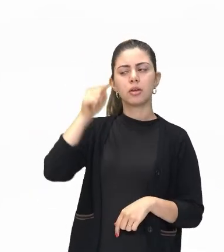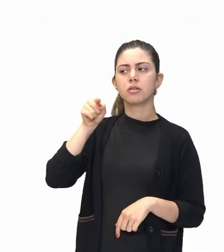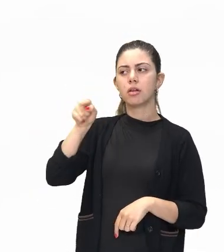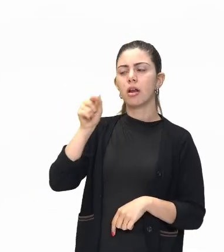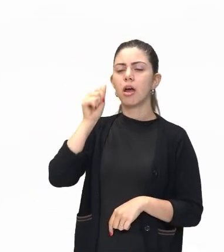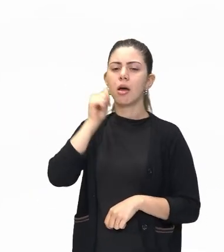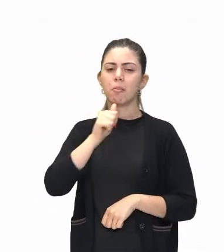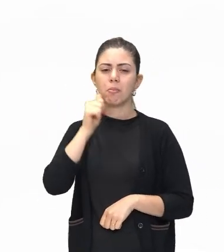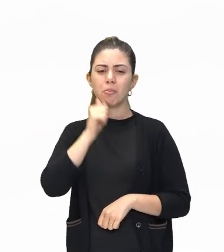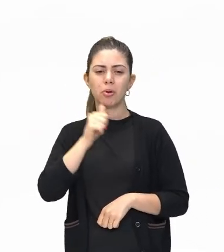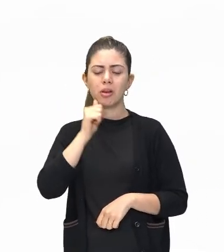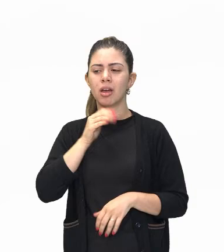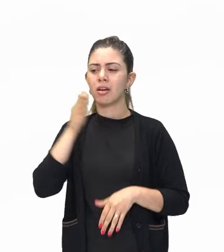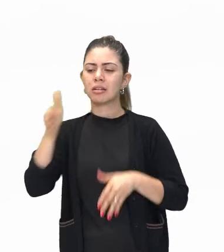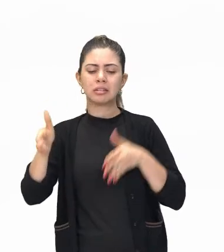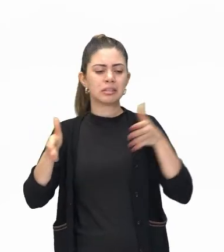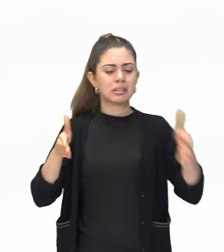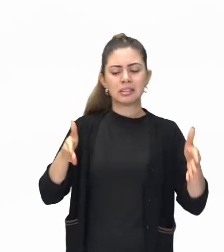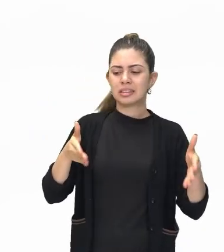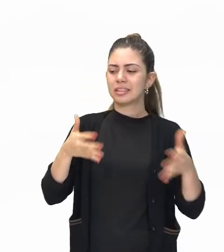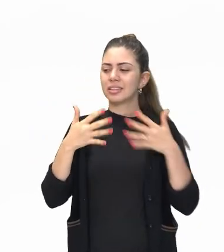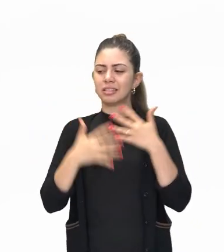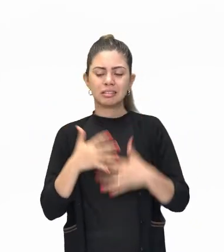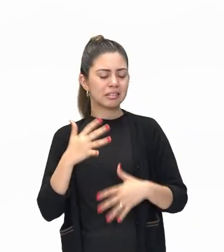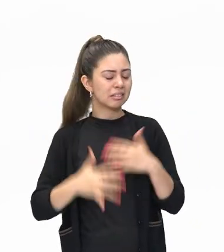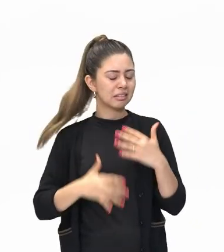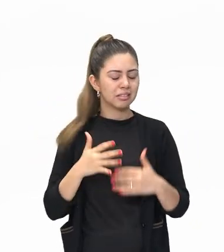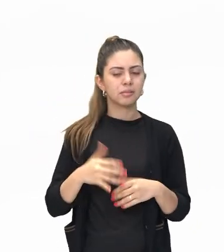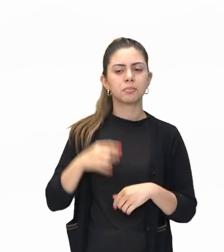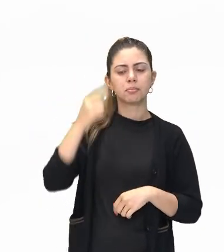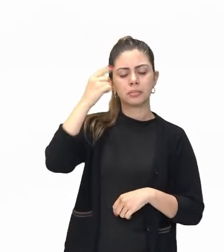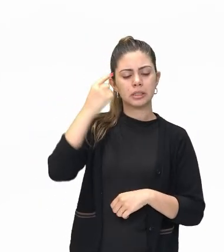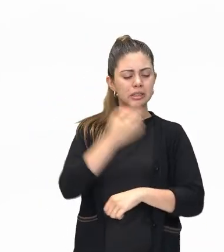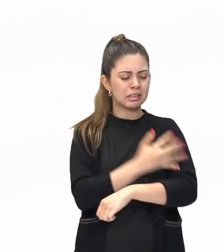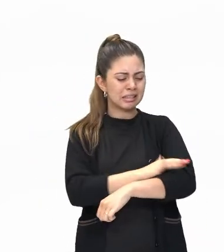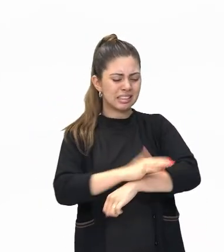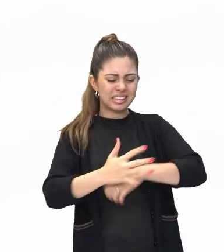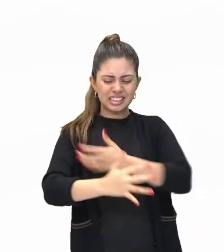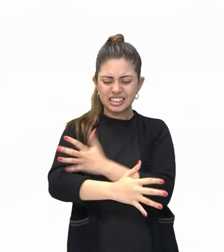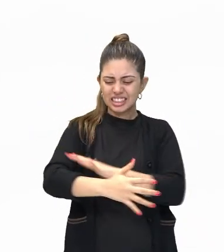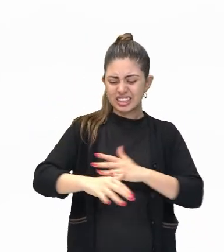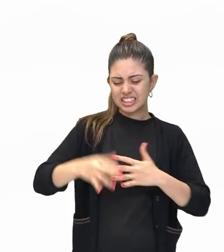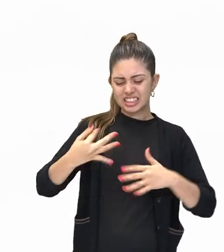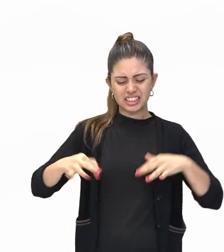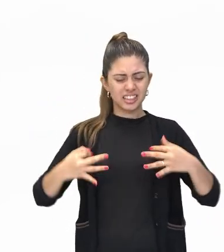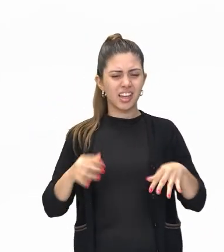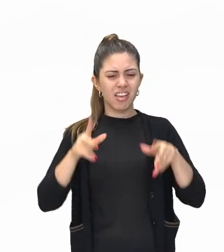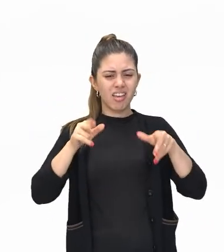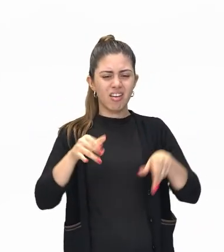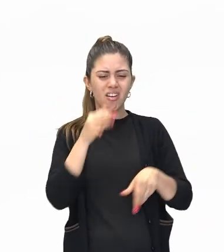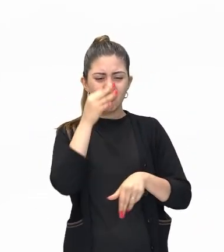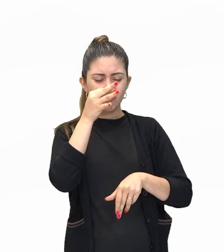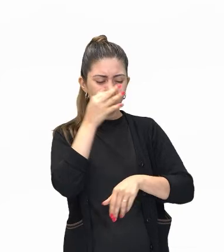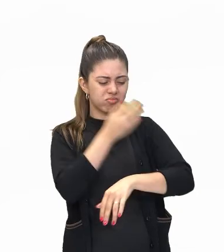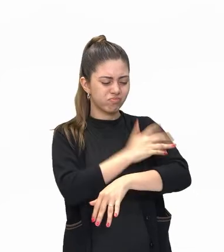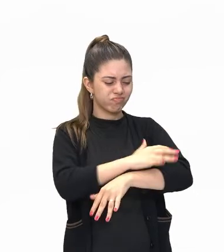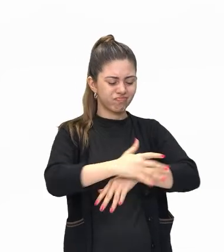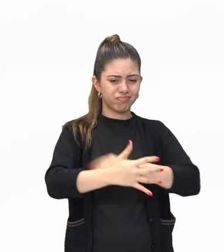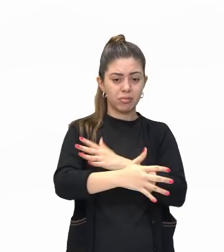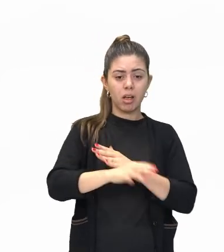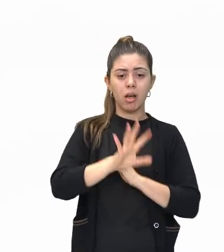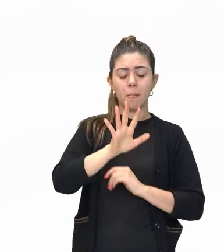mulheres, rotas alteradas. Pensem nas feridas como rosas cálidas. Mas, não